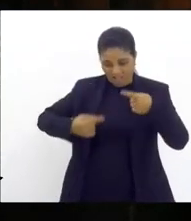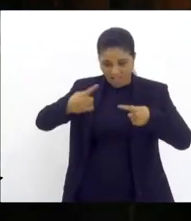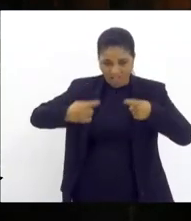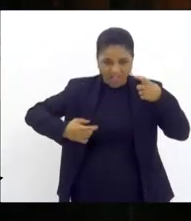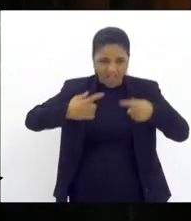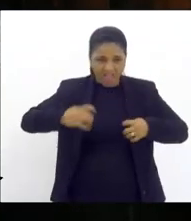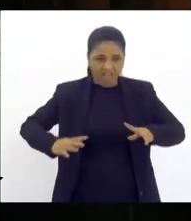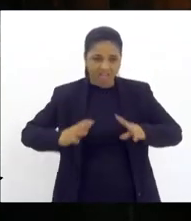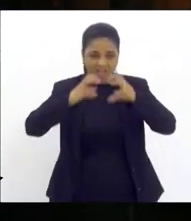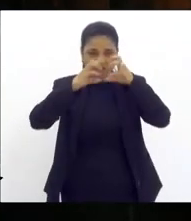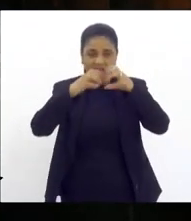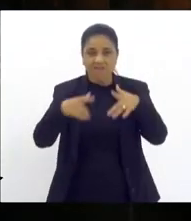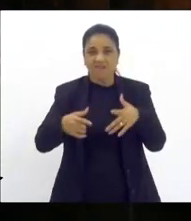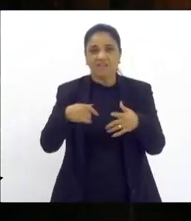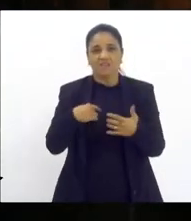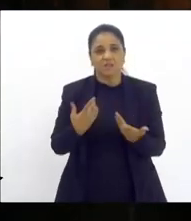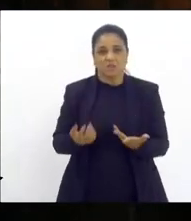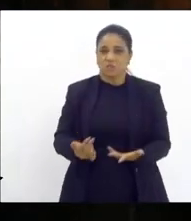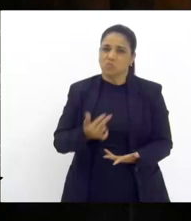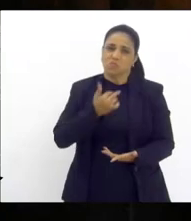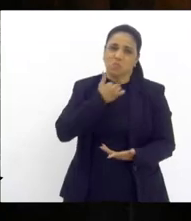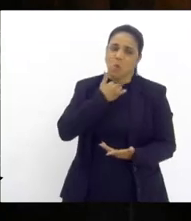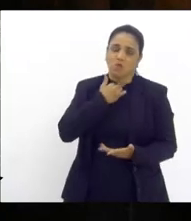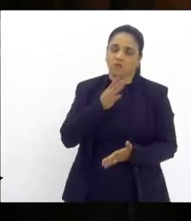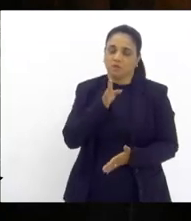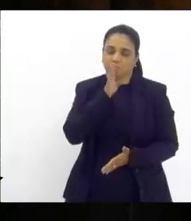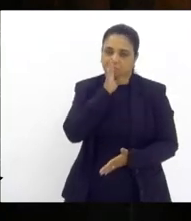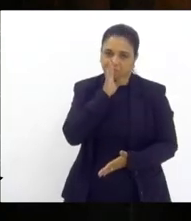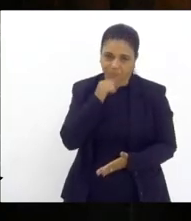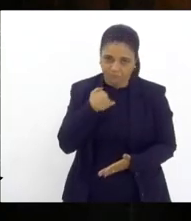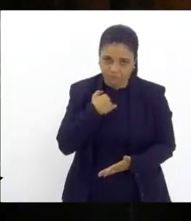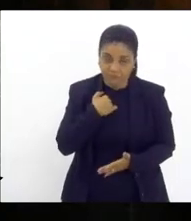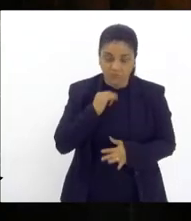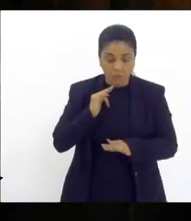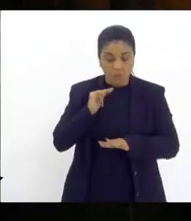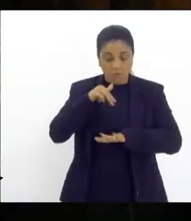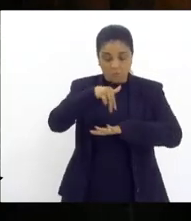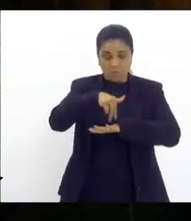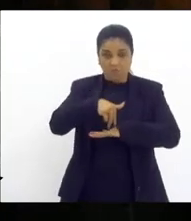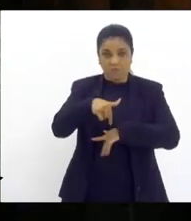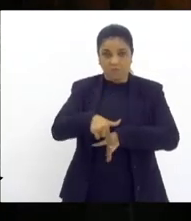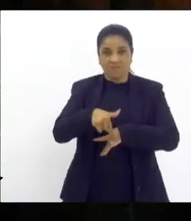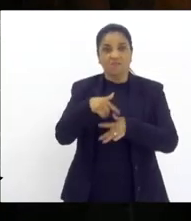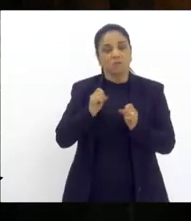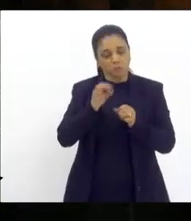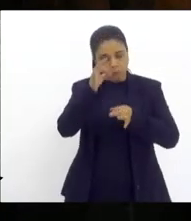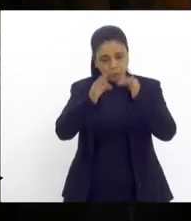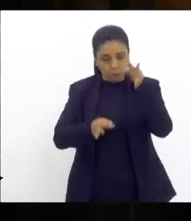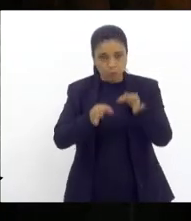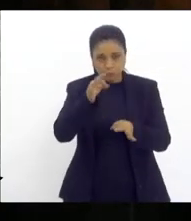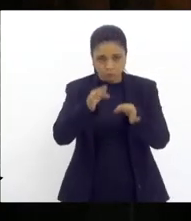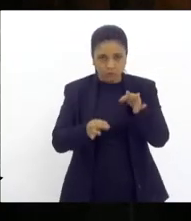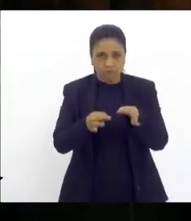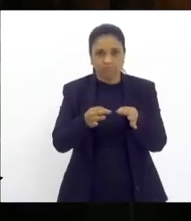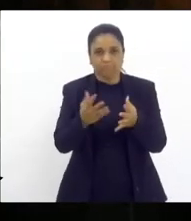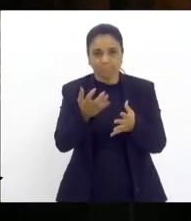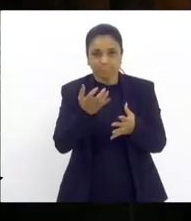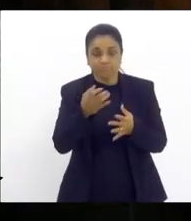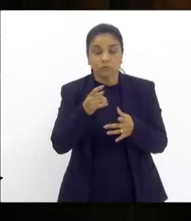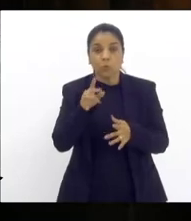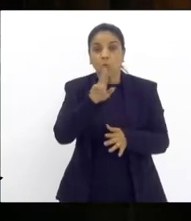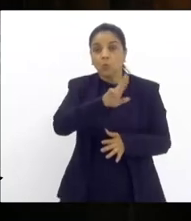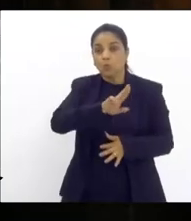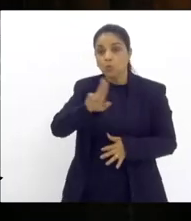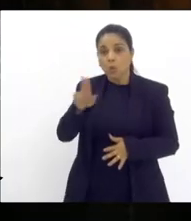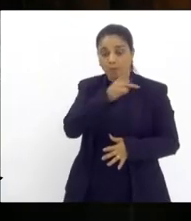aí citaram e eu não posso deixar de falar aqui porque eu sou uma pessoa que preza pela justiça usaram o nome do